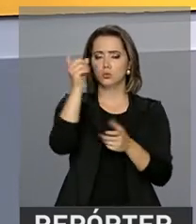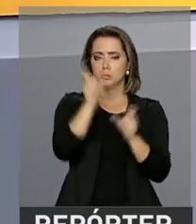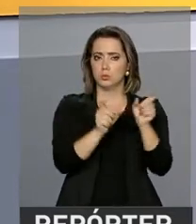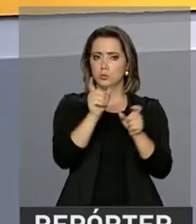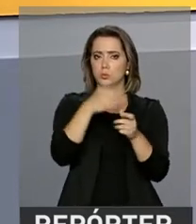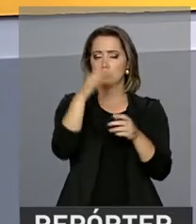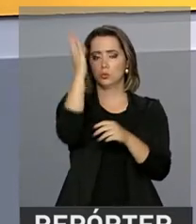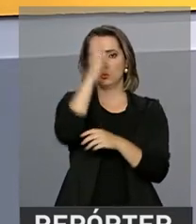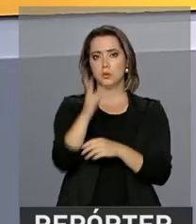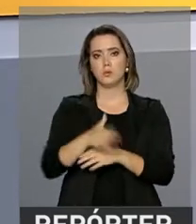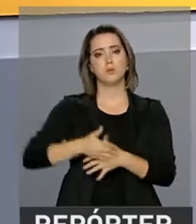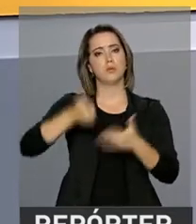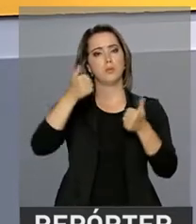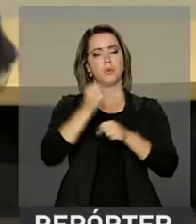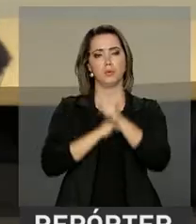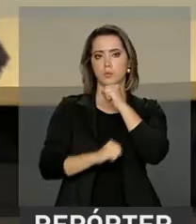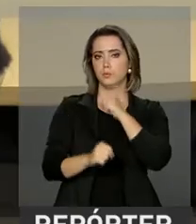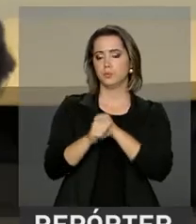que em